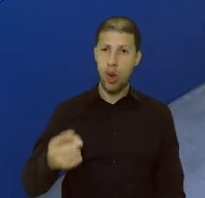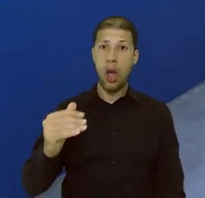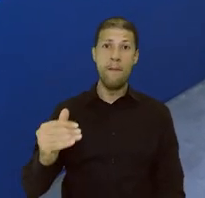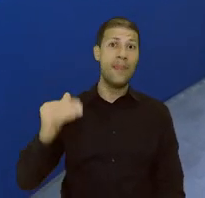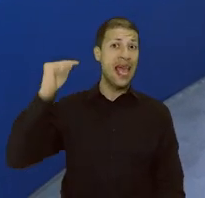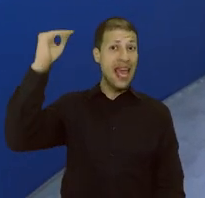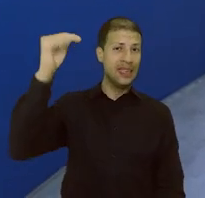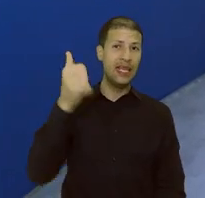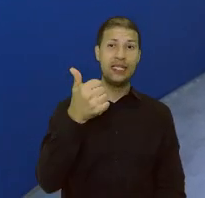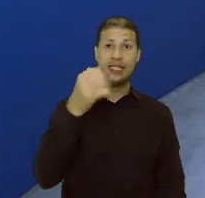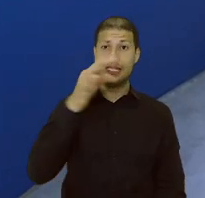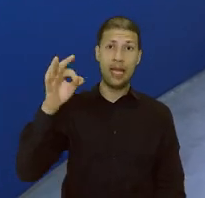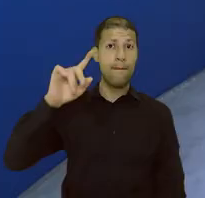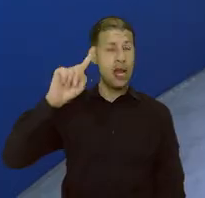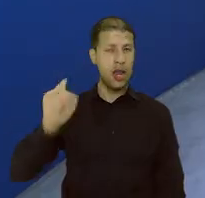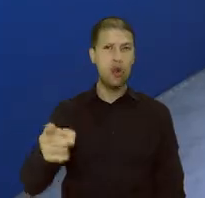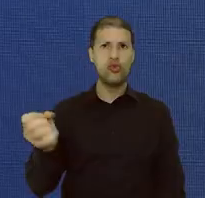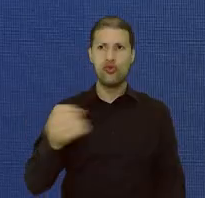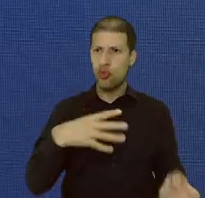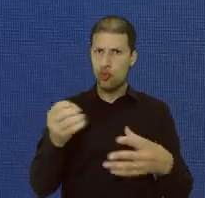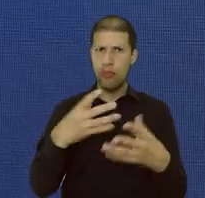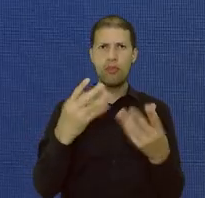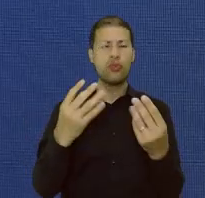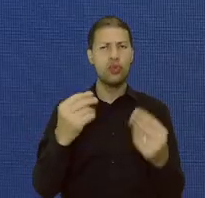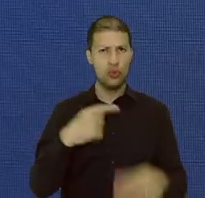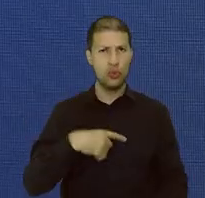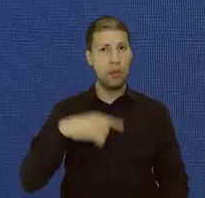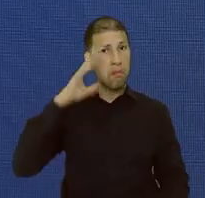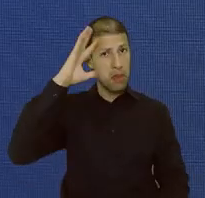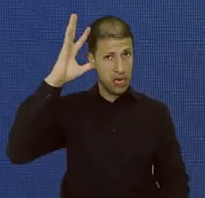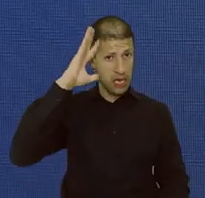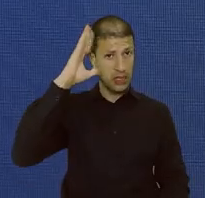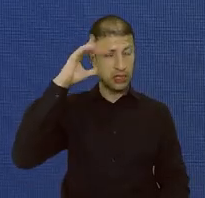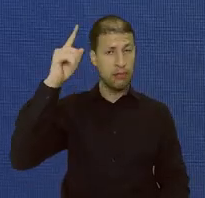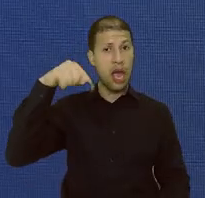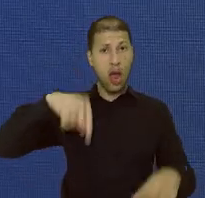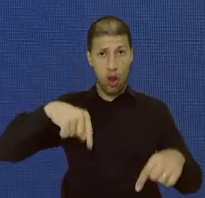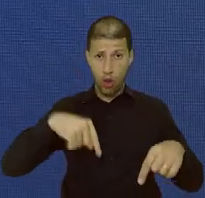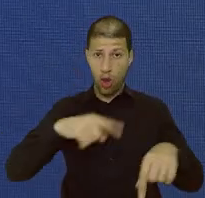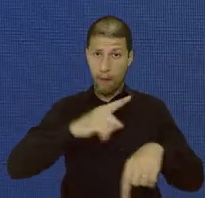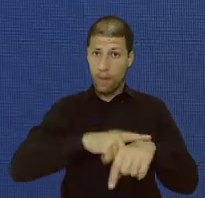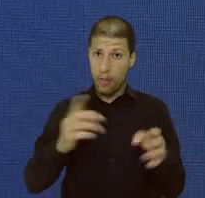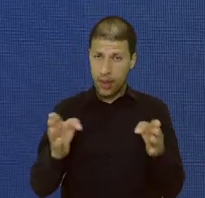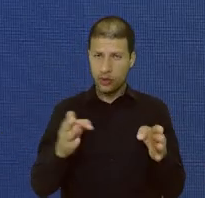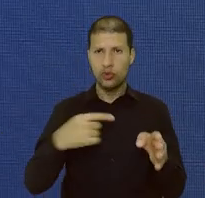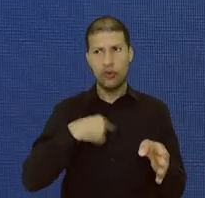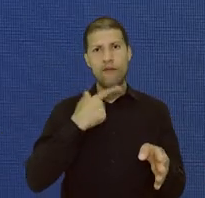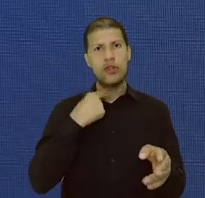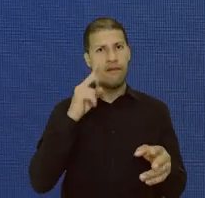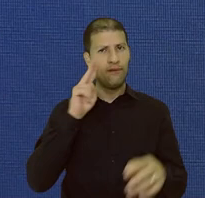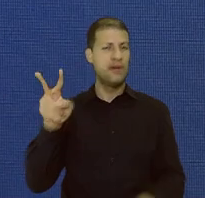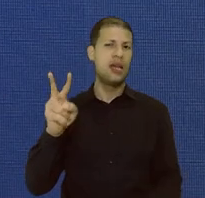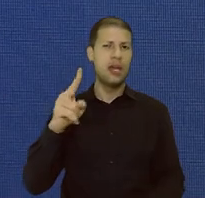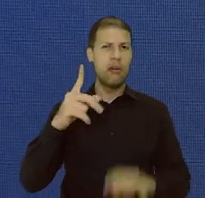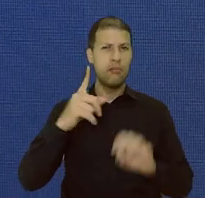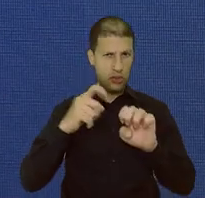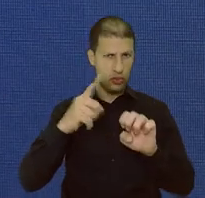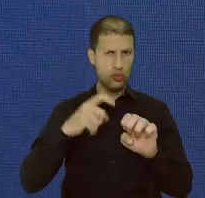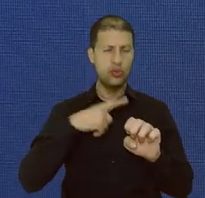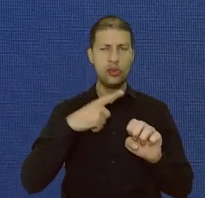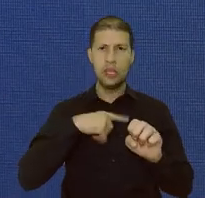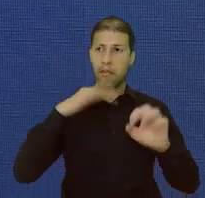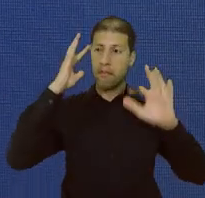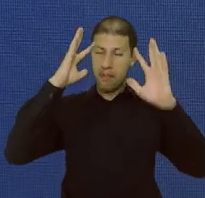inovando muito é com essa cabeça já uma mentalidade que para um momento atual é o que a gente gostaria de ver que aquele empreendedor que tá pensando